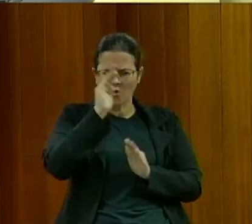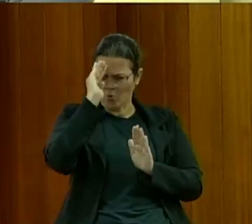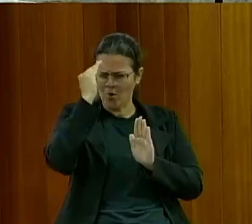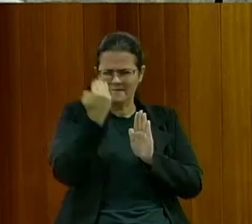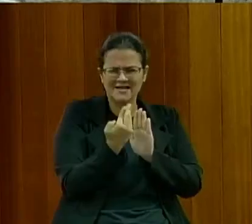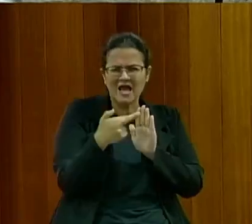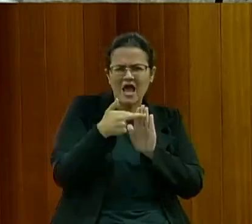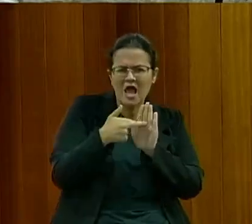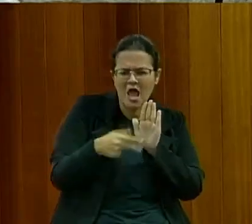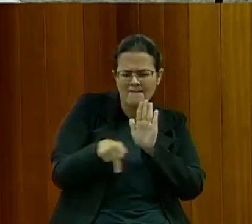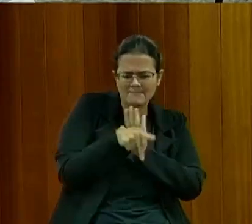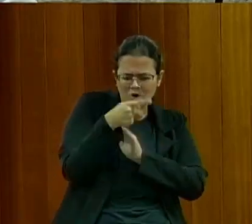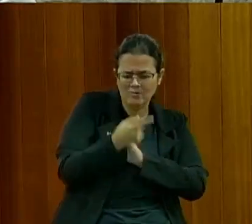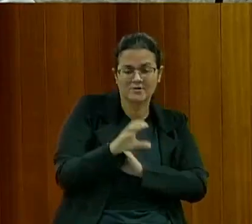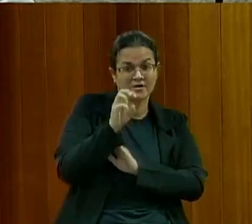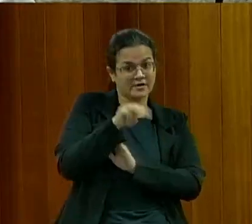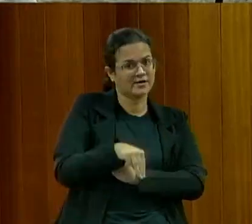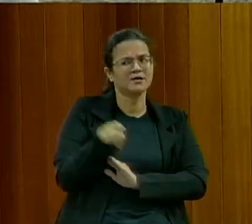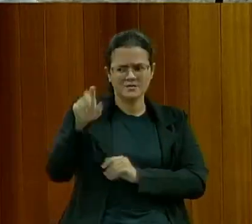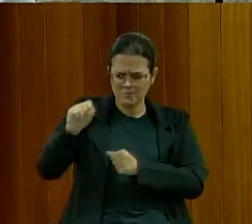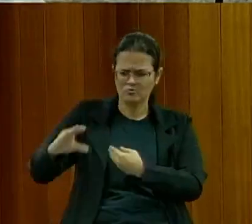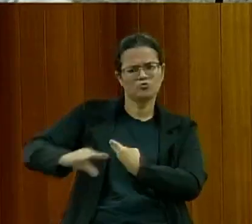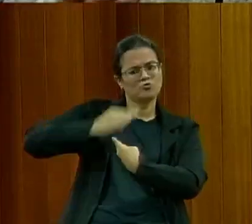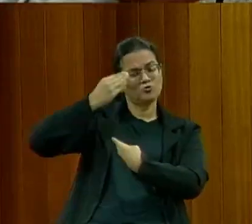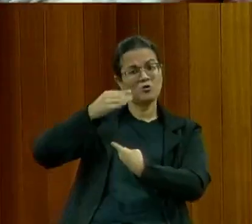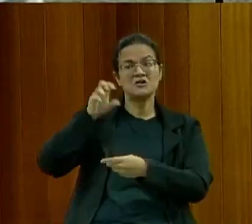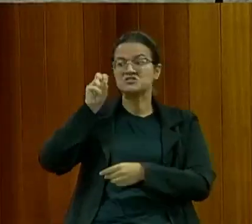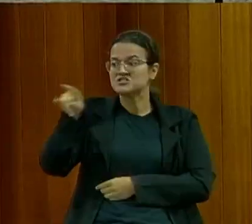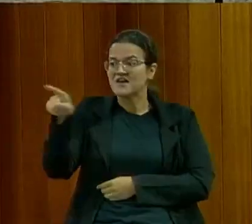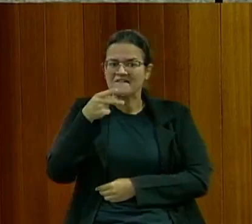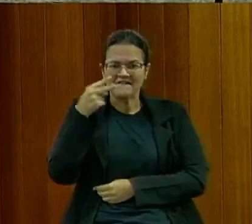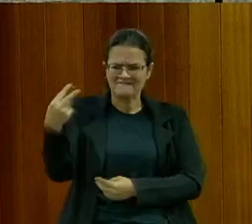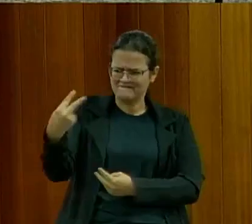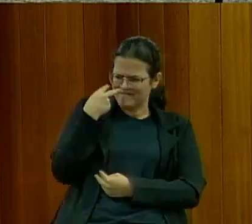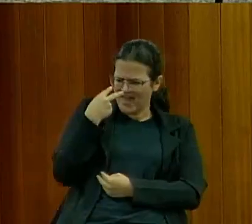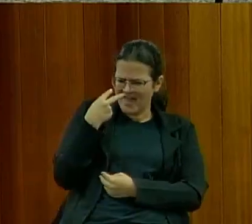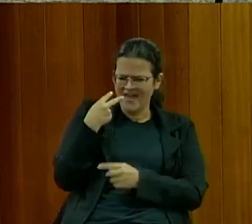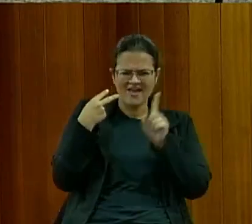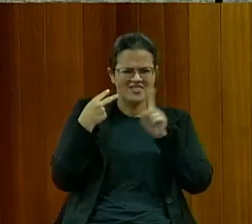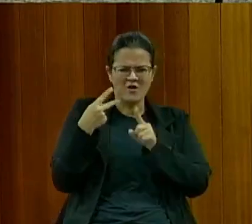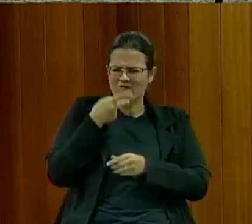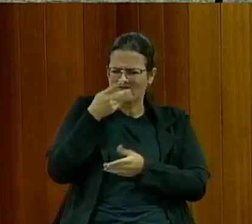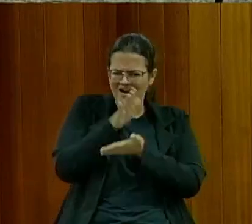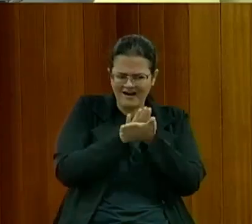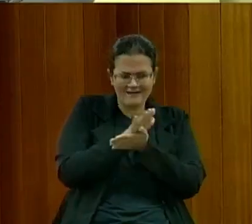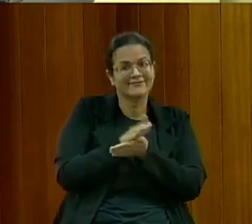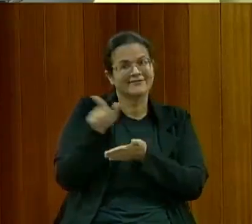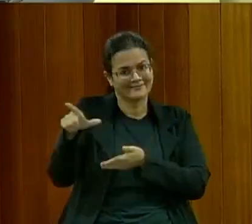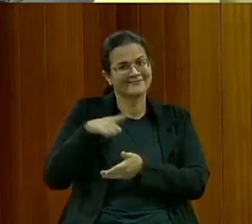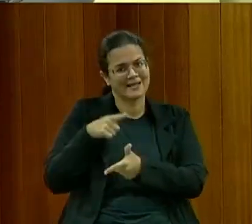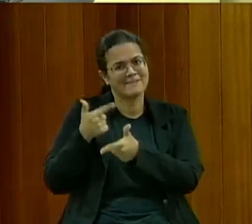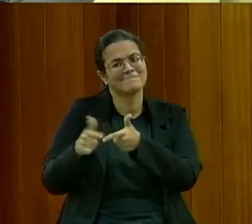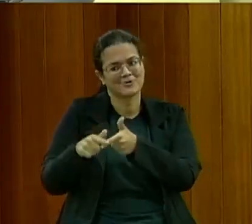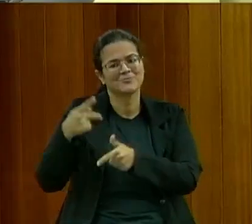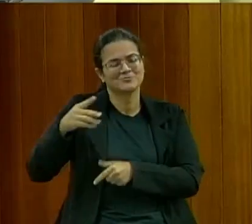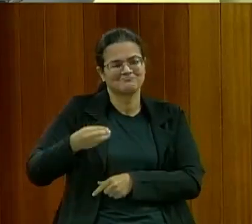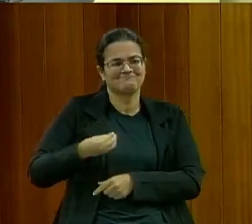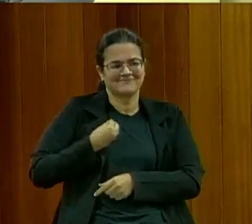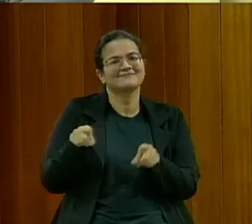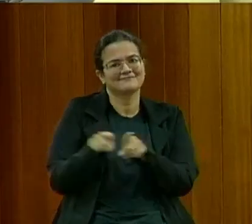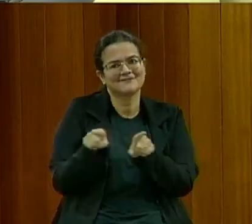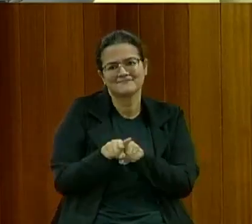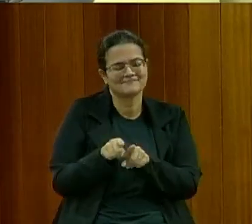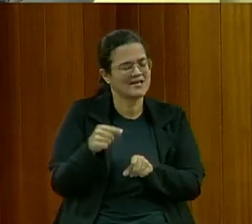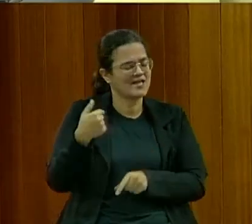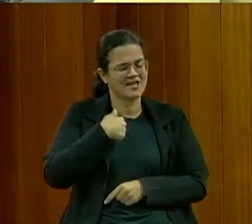Vossa Excelência está prevaricando. Eu não estou aqui para aprovar nada fora do regimento, não. E não sou desse naipe, eu não sou dessa laia. Eu